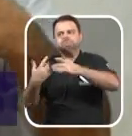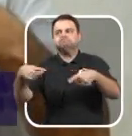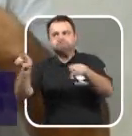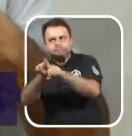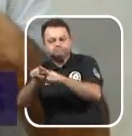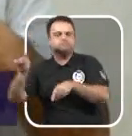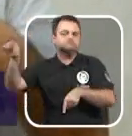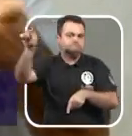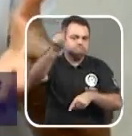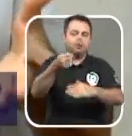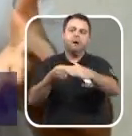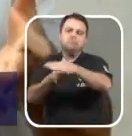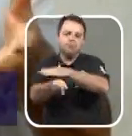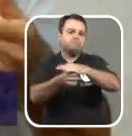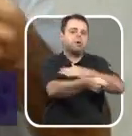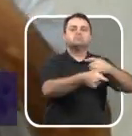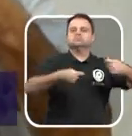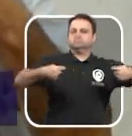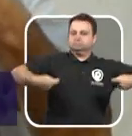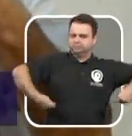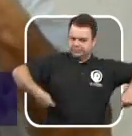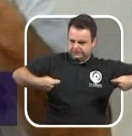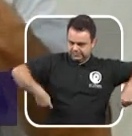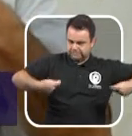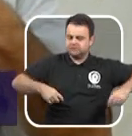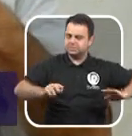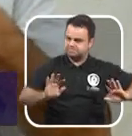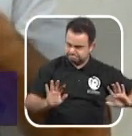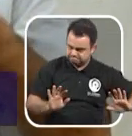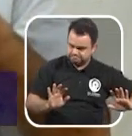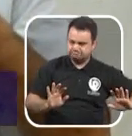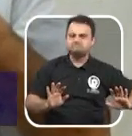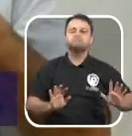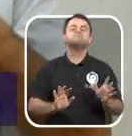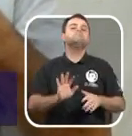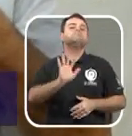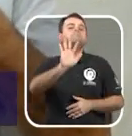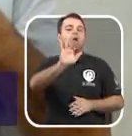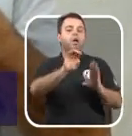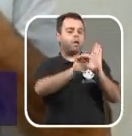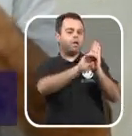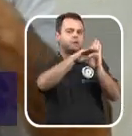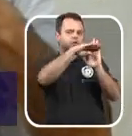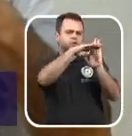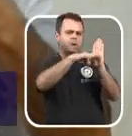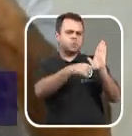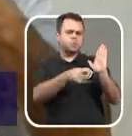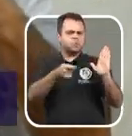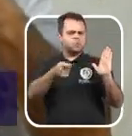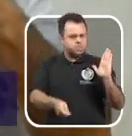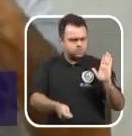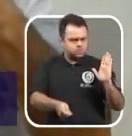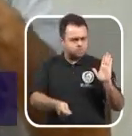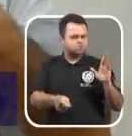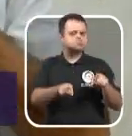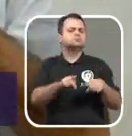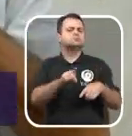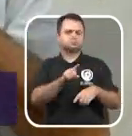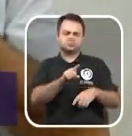continuar fazendo terceirização, só que você tem como fazer a terceirização num edital mais rigoroso e uma